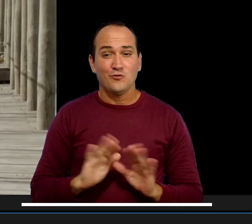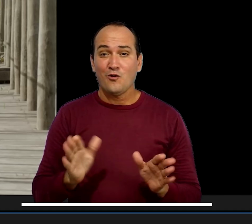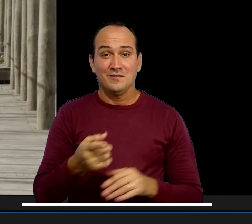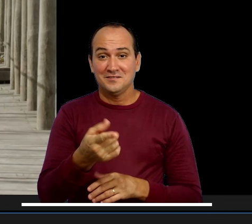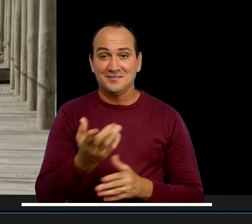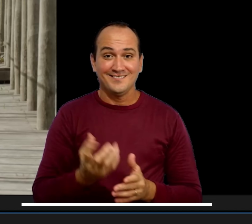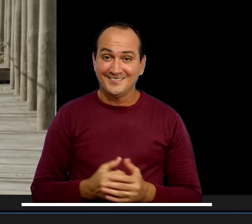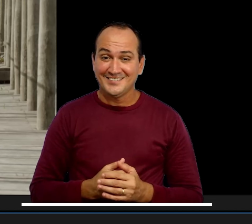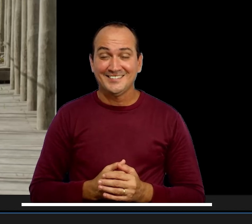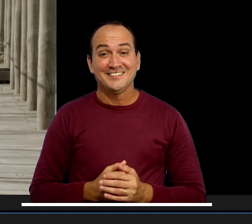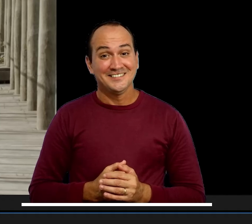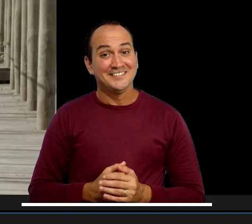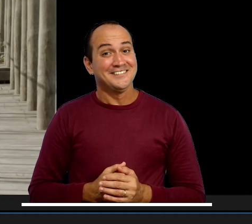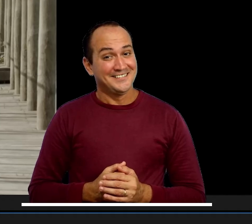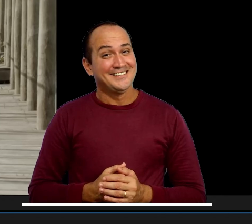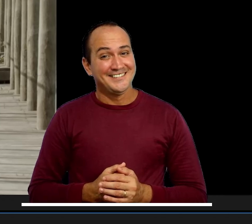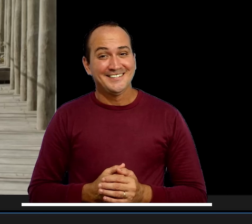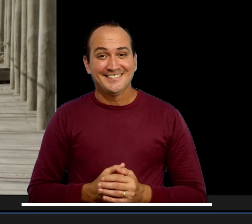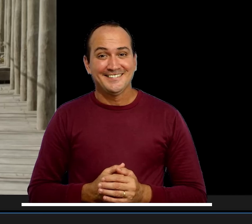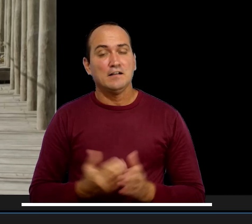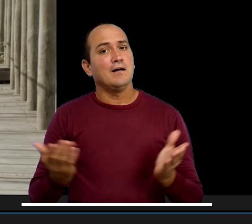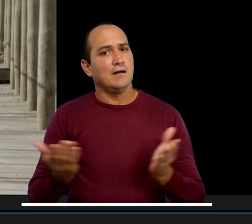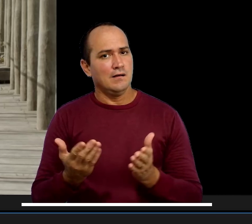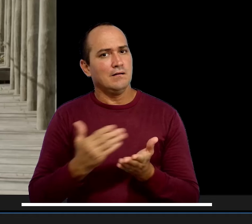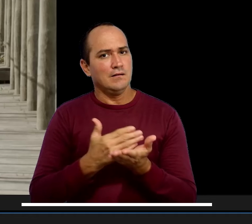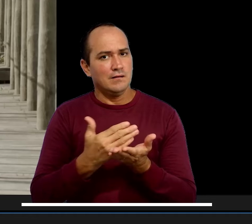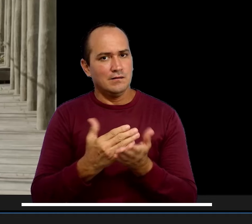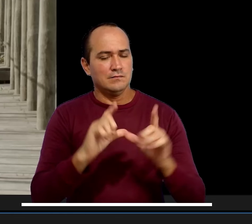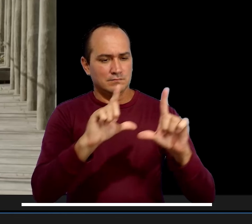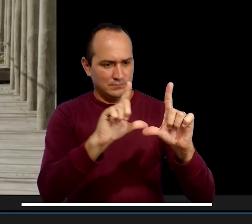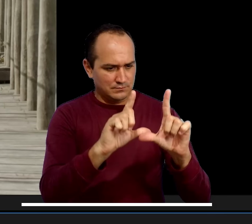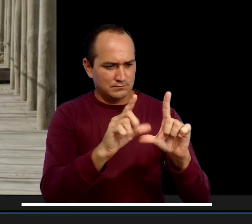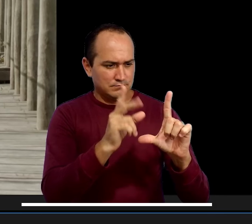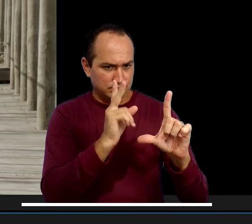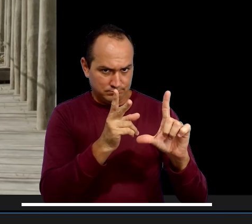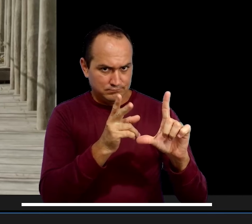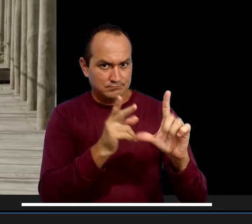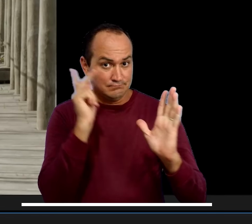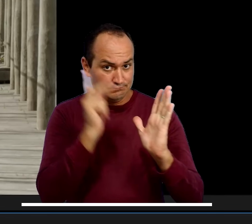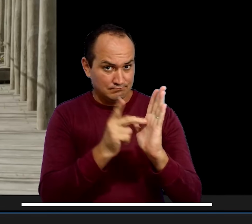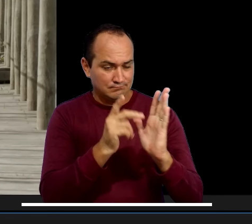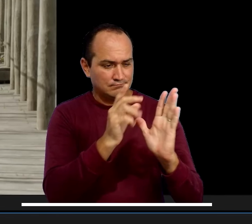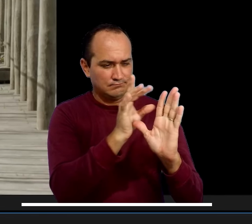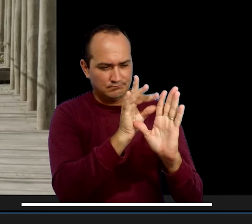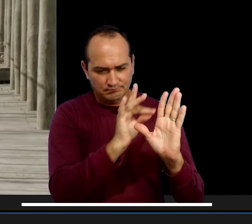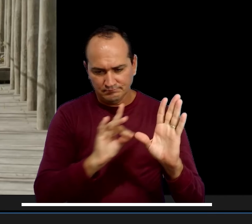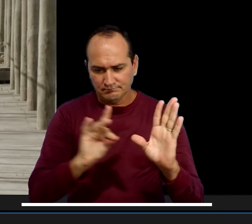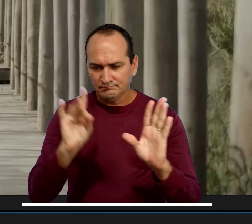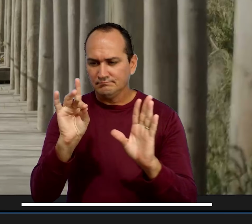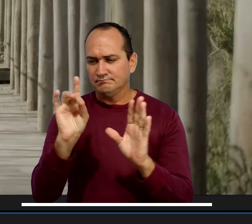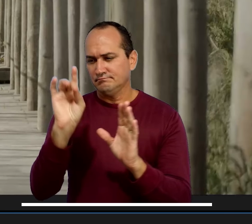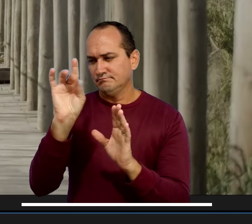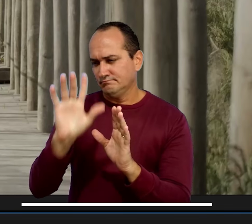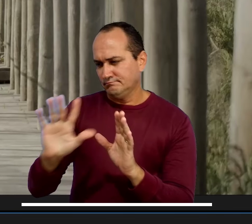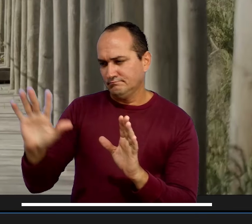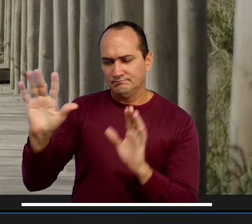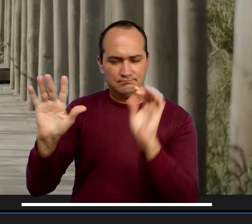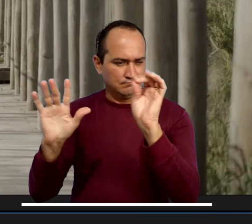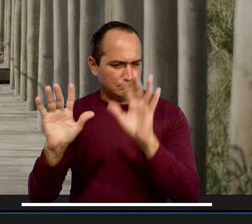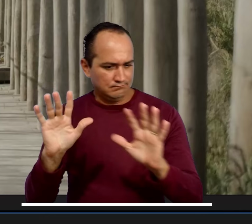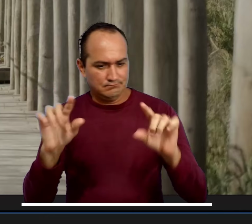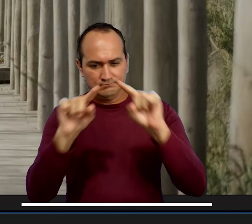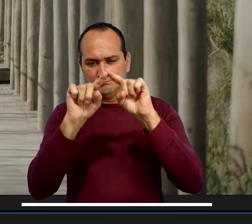original, certo? E aí, a partir desse vídeo original, a gente criou uma extensão de cenário, que foi essa aqui, ó. E agora